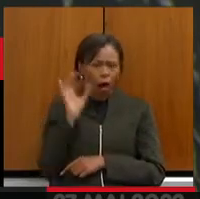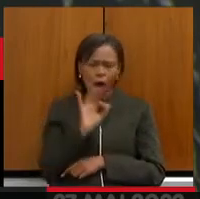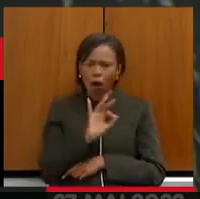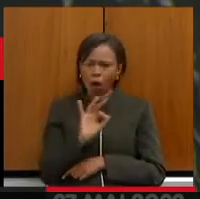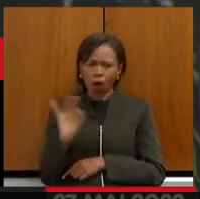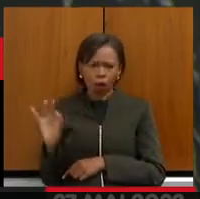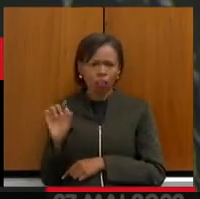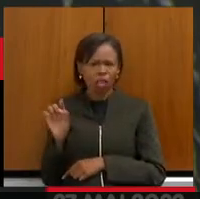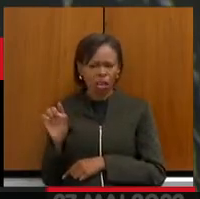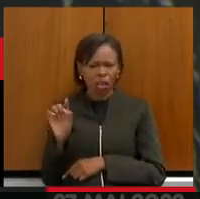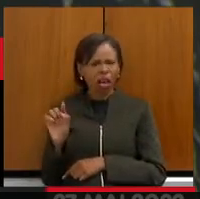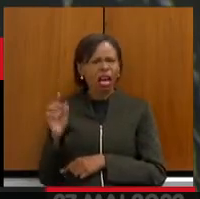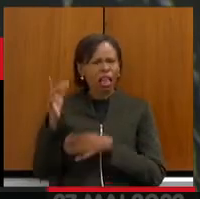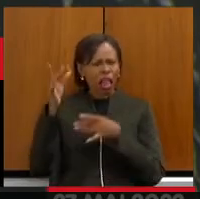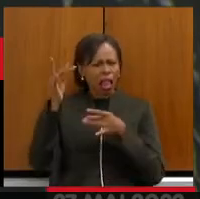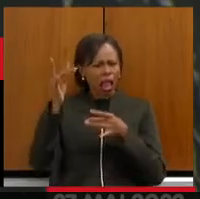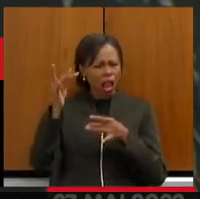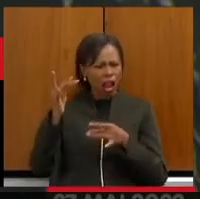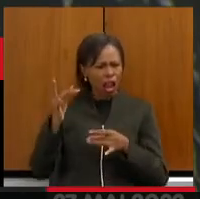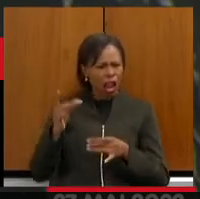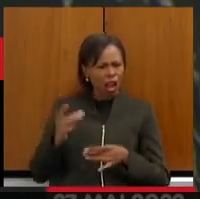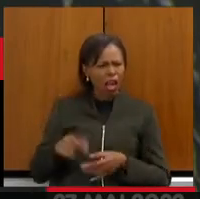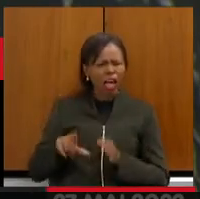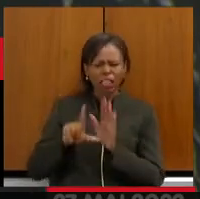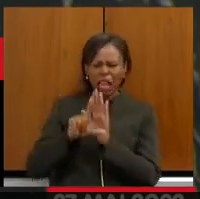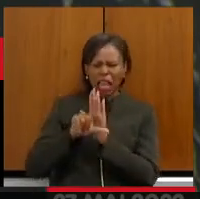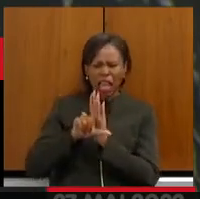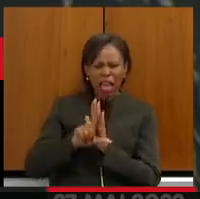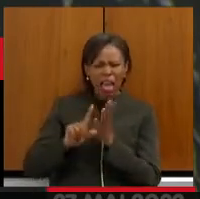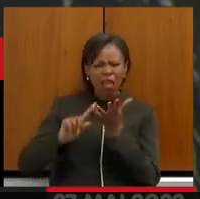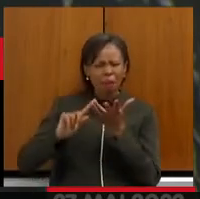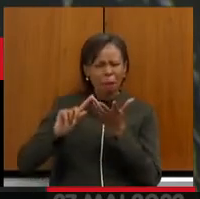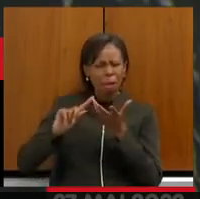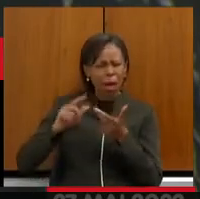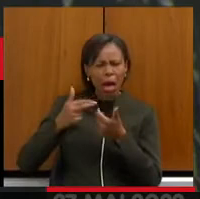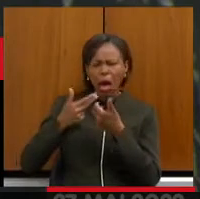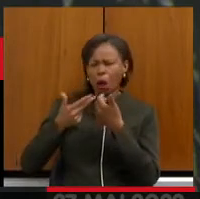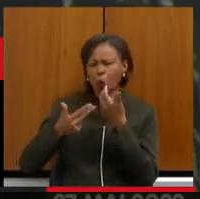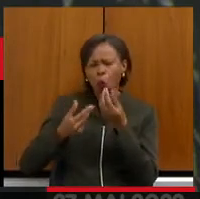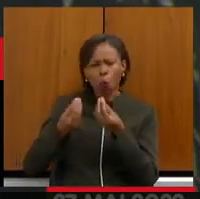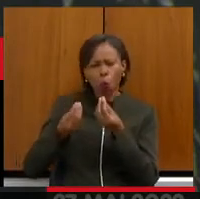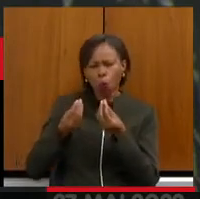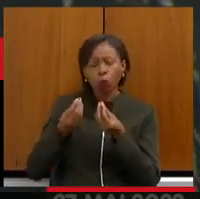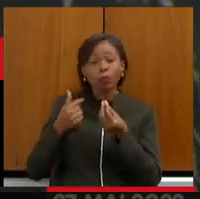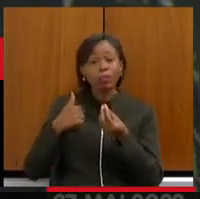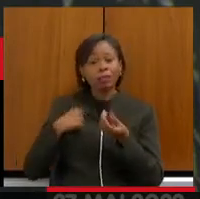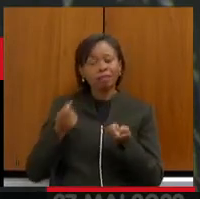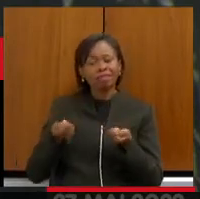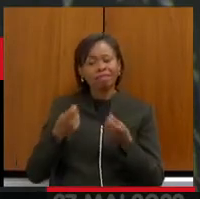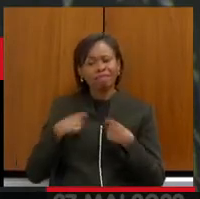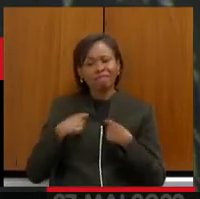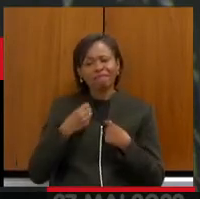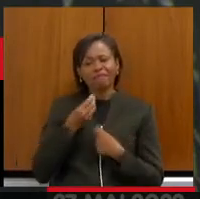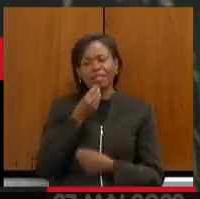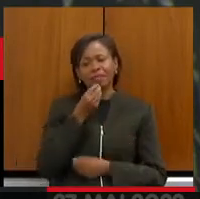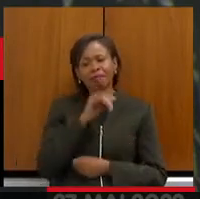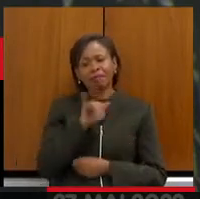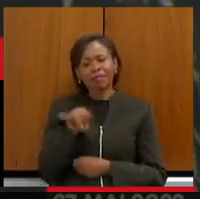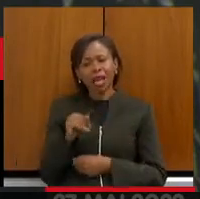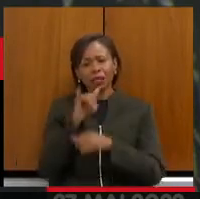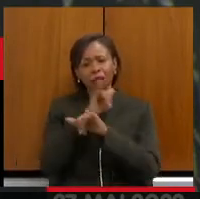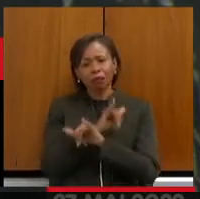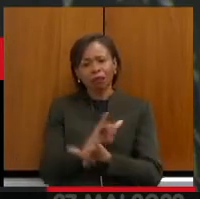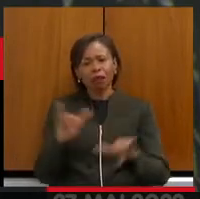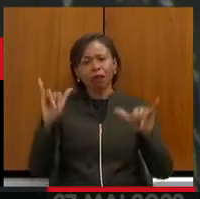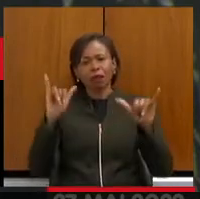vem né com tudo detalhado o que que é lei o que que não é e isso me deu mais oportunidade a falar para as